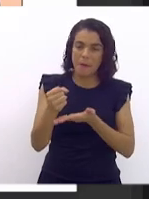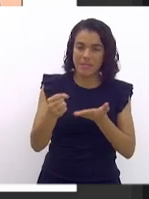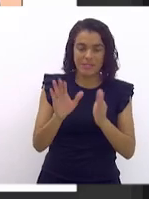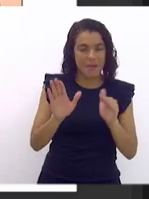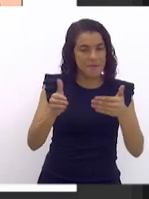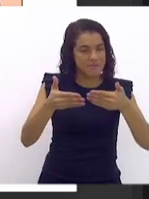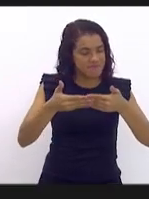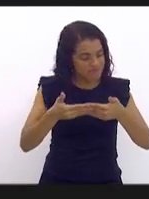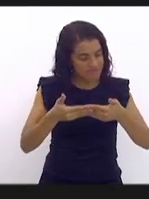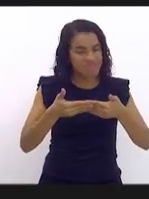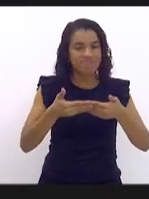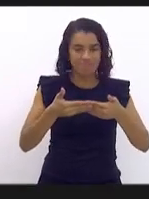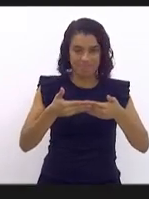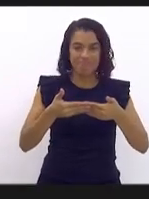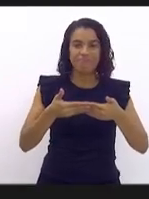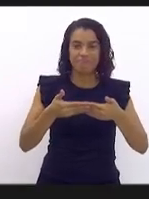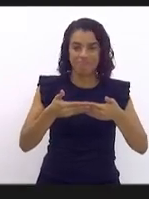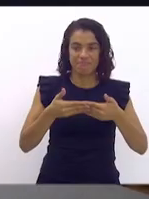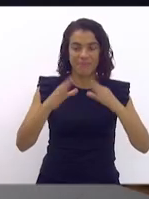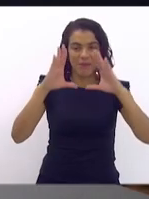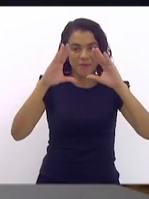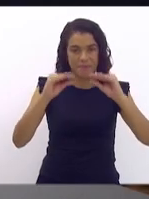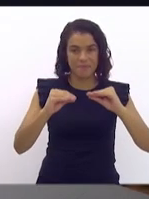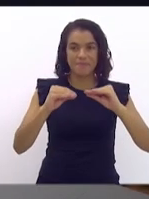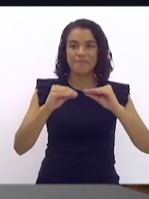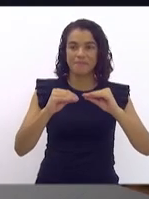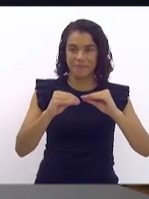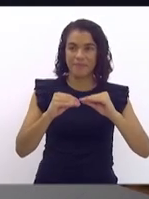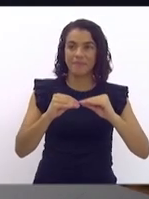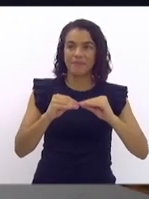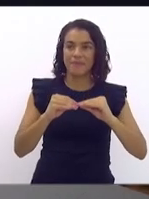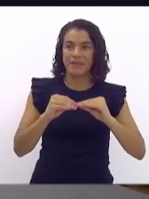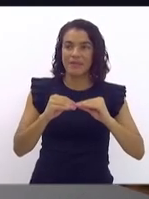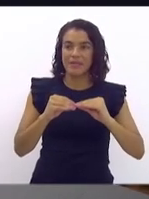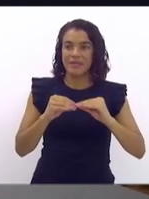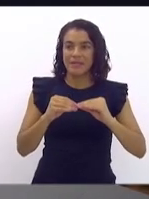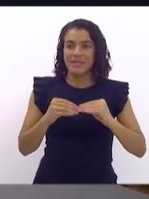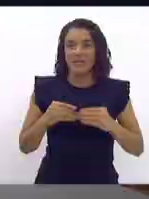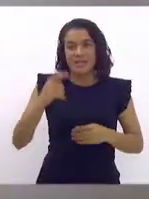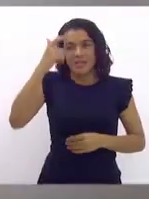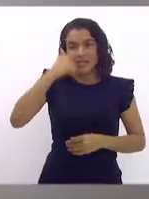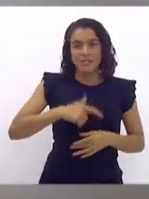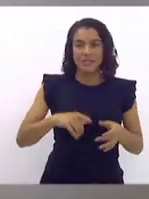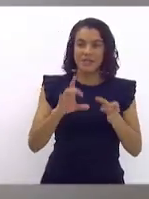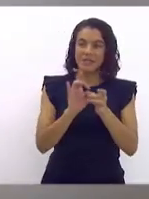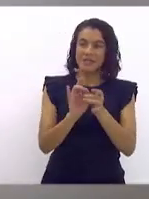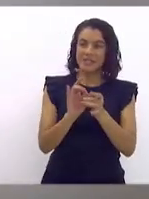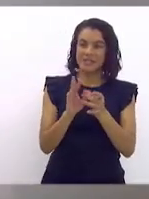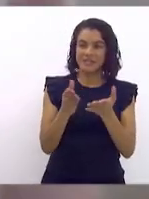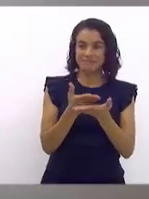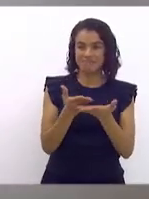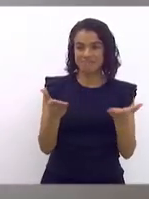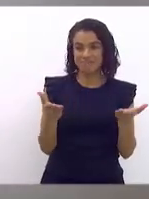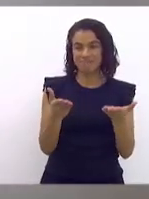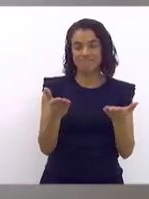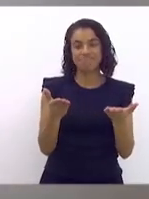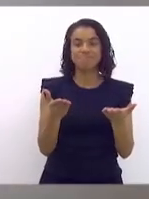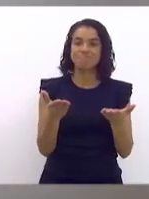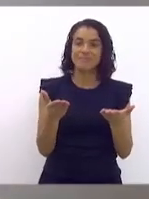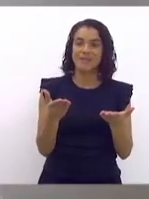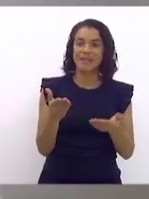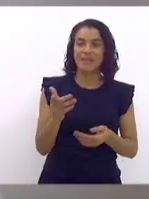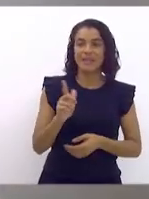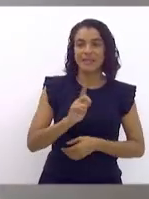é isso. Vou interromper aqui o compartilhamento da minha apresentação e fico à disposição, caso Vossas Excelências